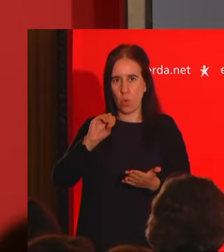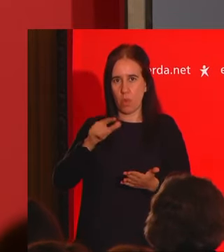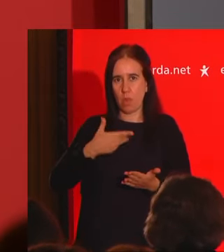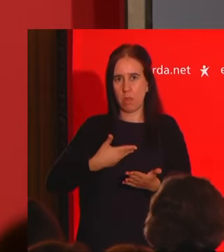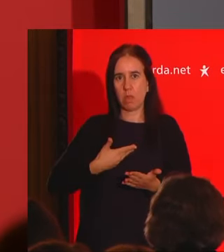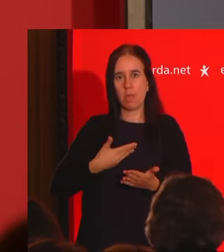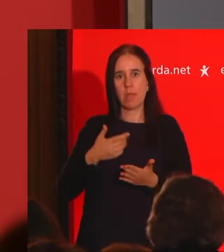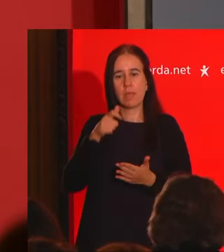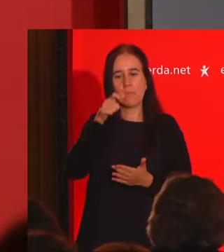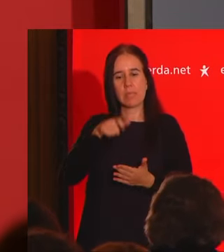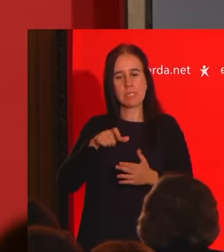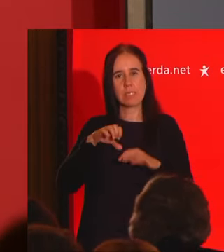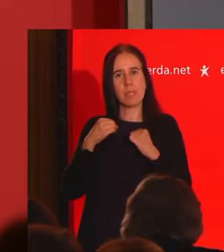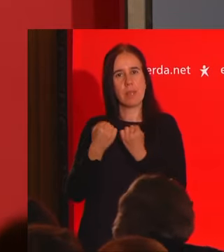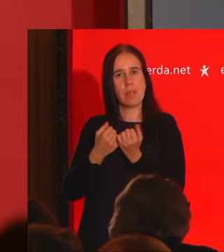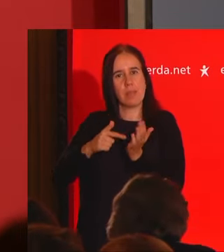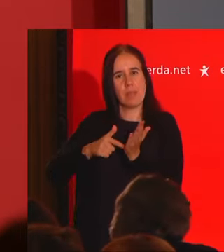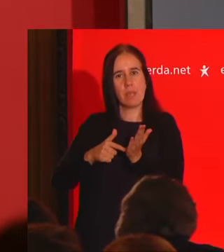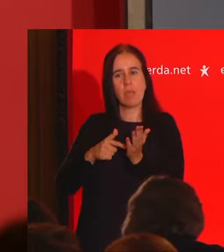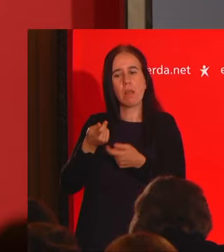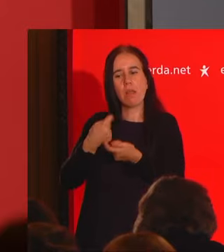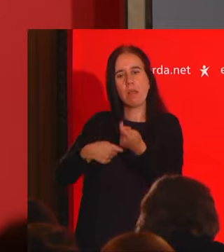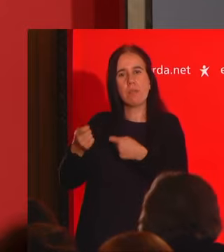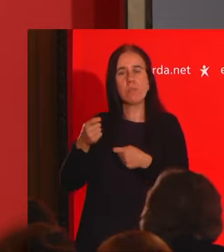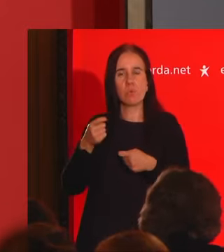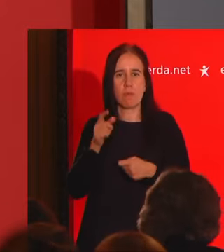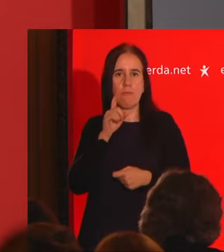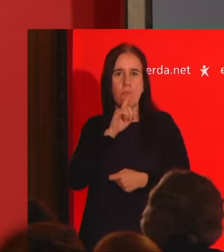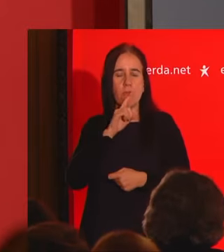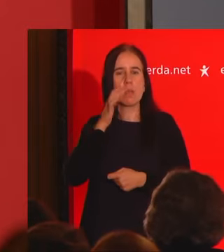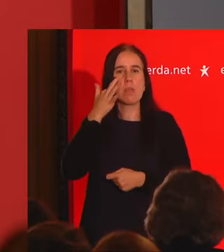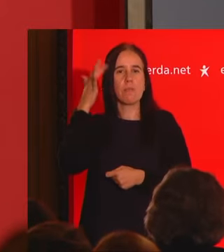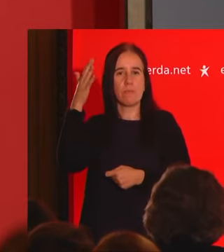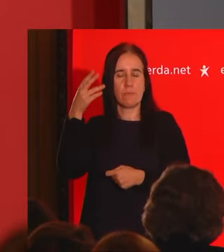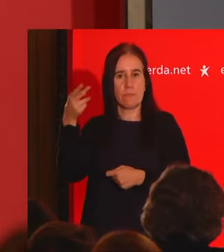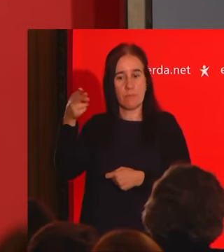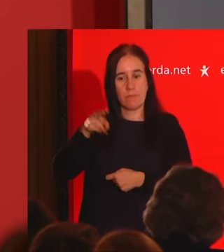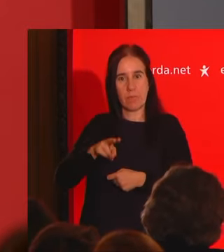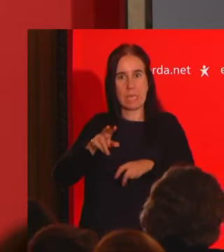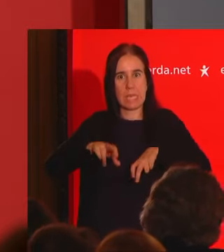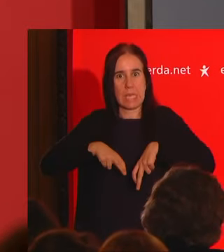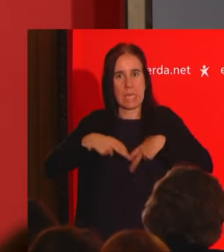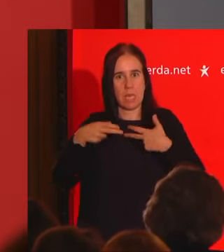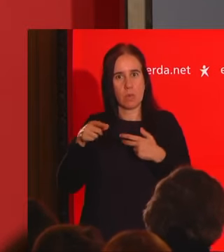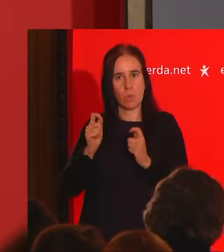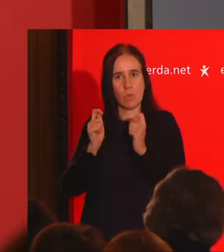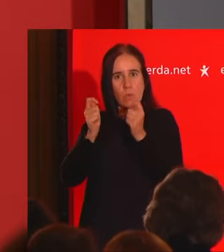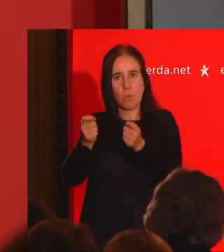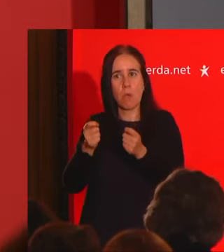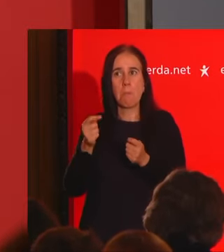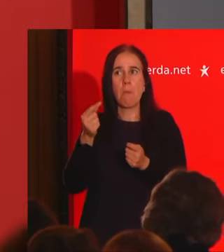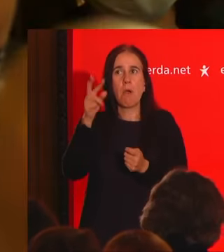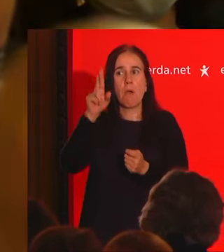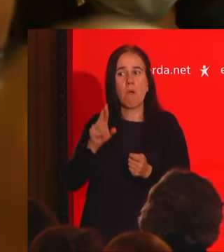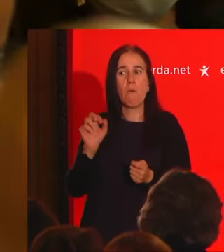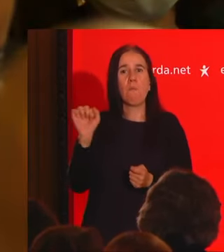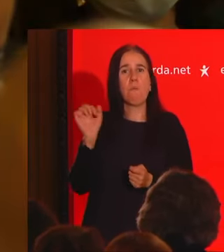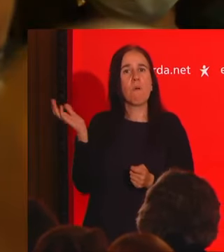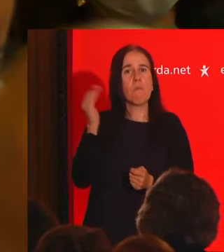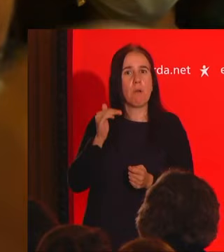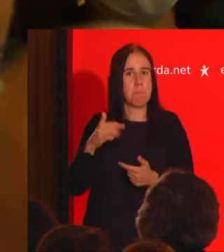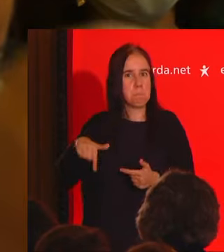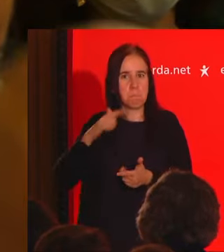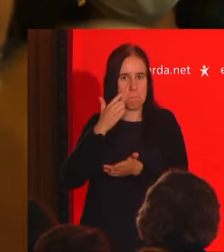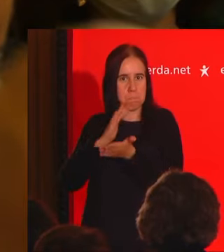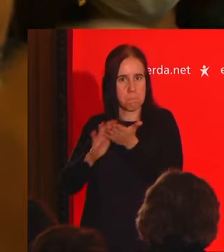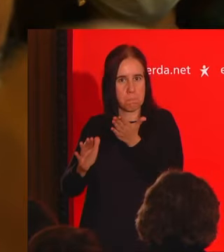cidadania como um privilégio de migrantes ricos e com uma fortuna cuja origem desconhecemos. É uma humilhação